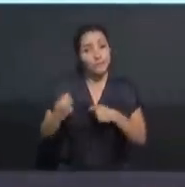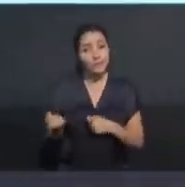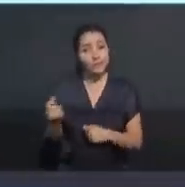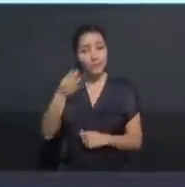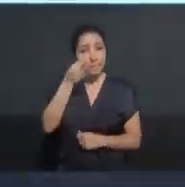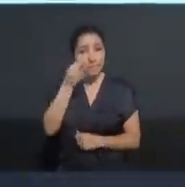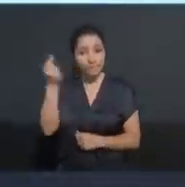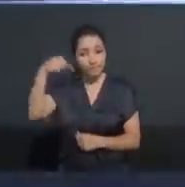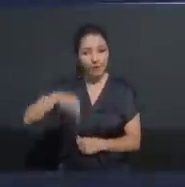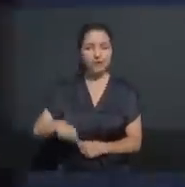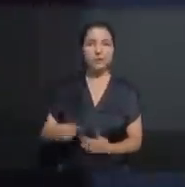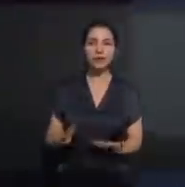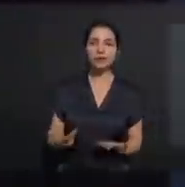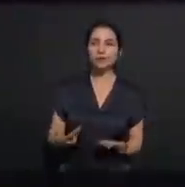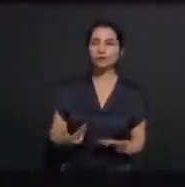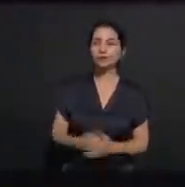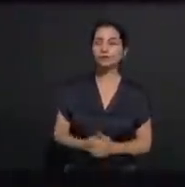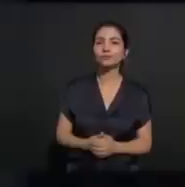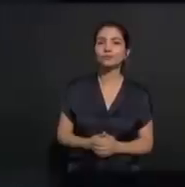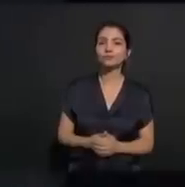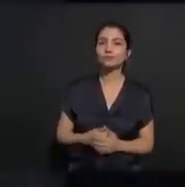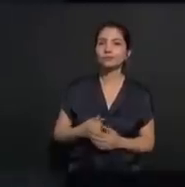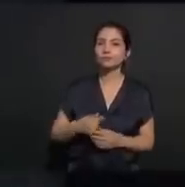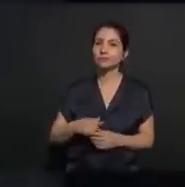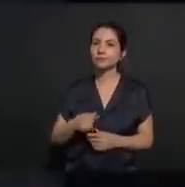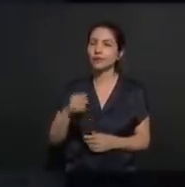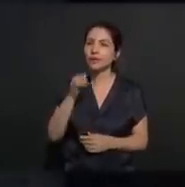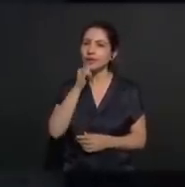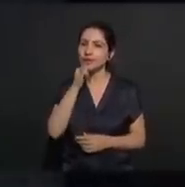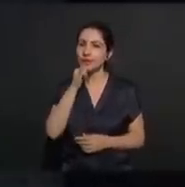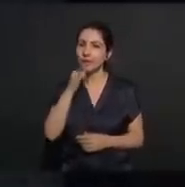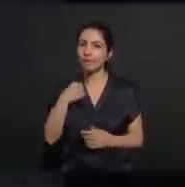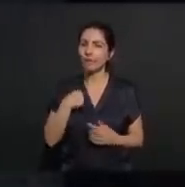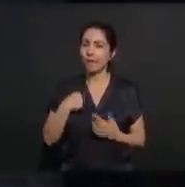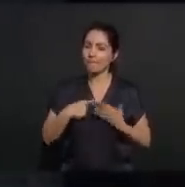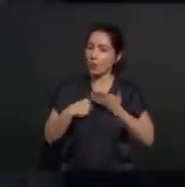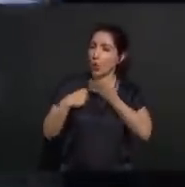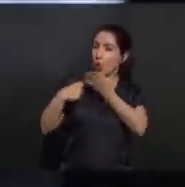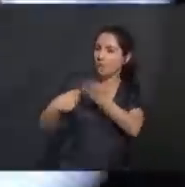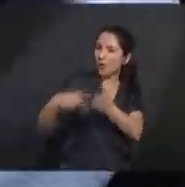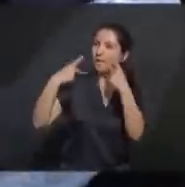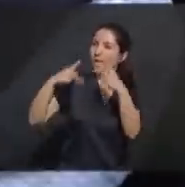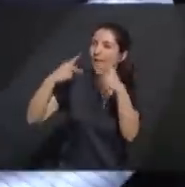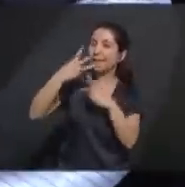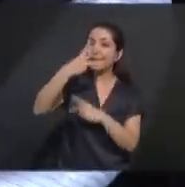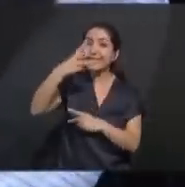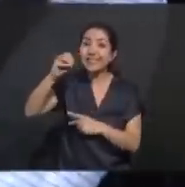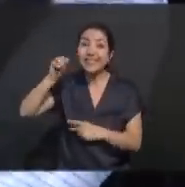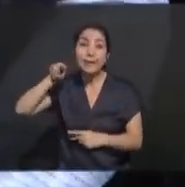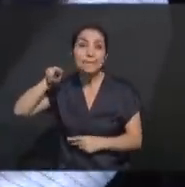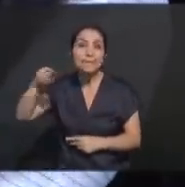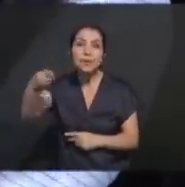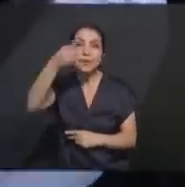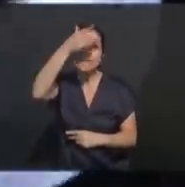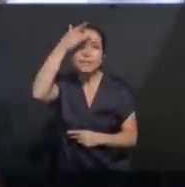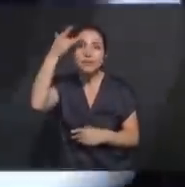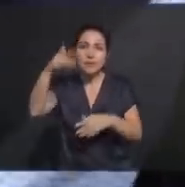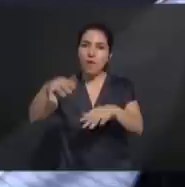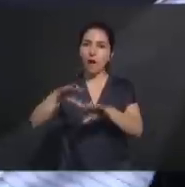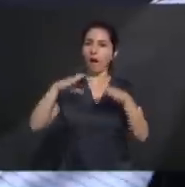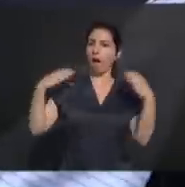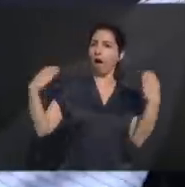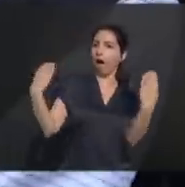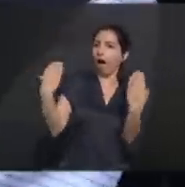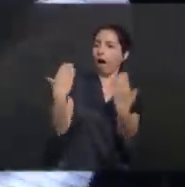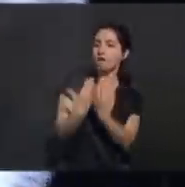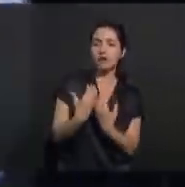Você consegue receber convite para pegar para 30 mil pessoas num ginásio e você falar assim: não vou? Mas por que você não vem? Porque eu tenho